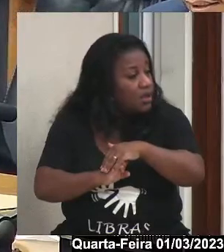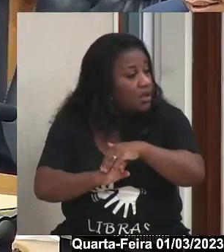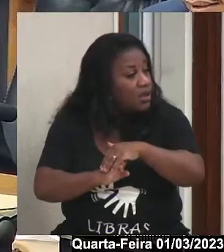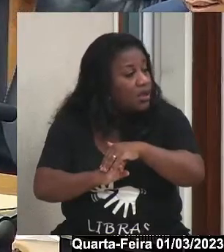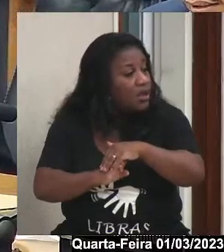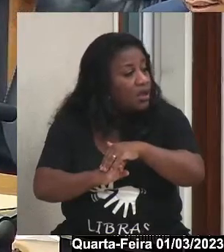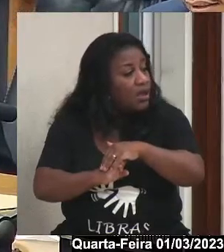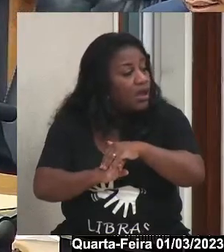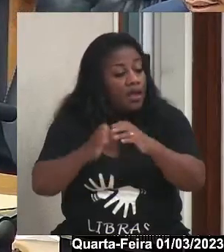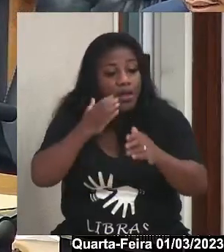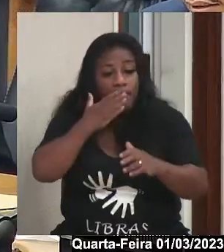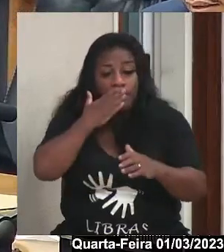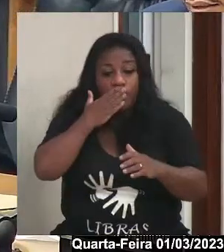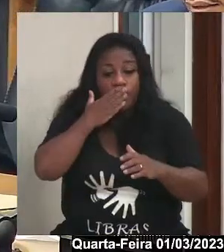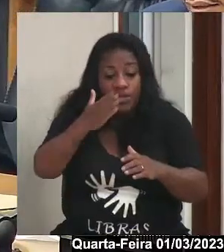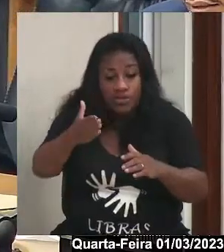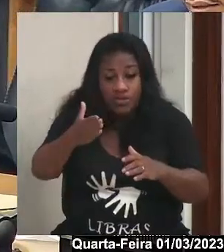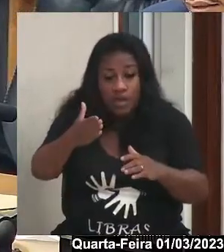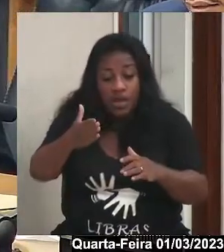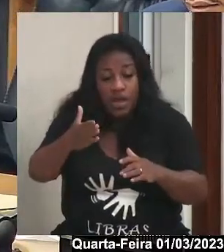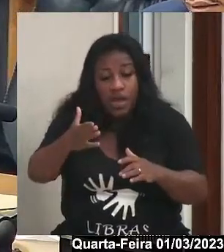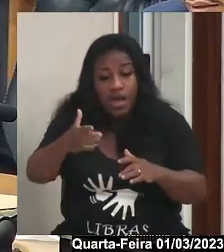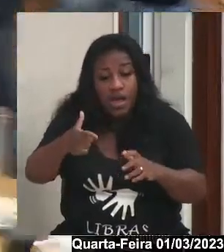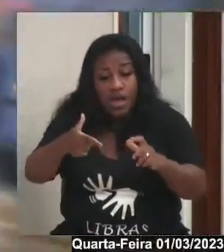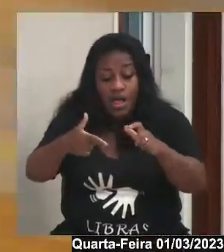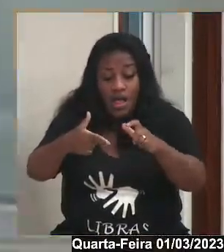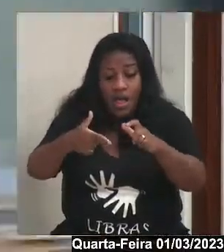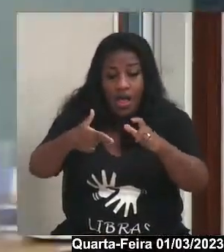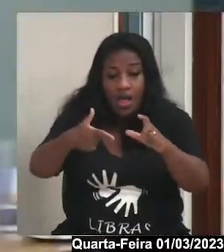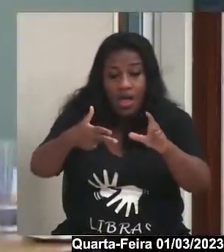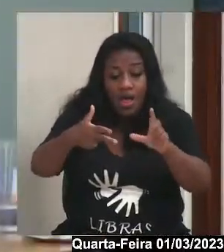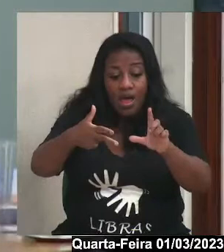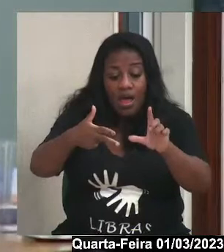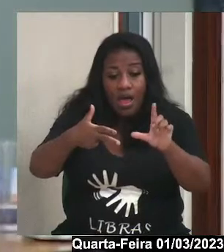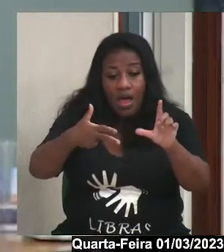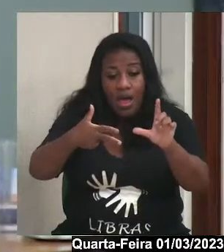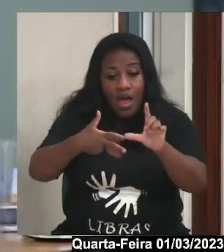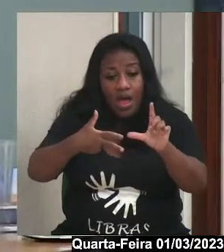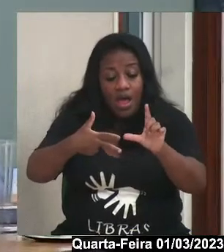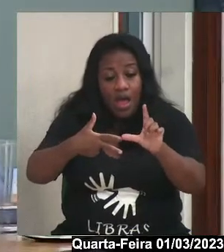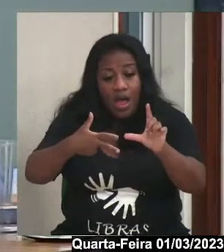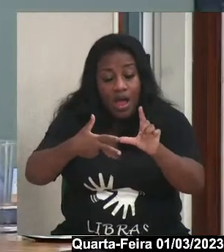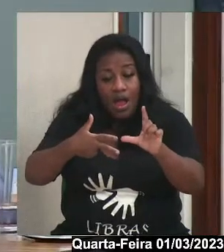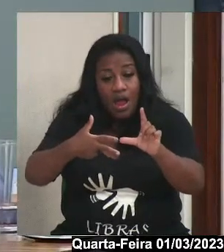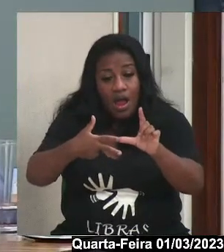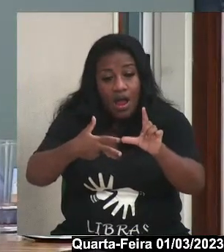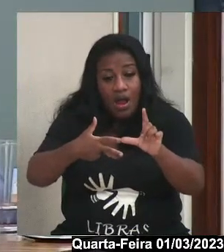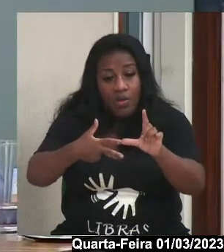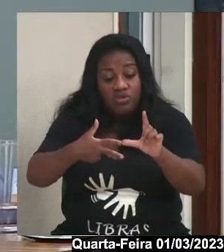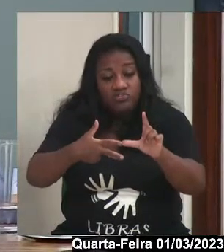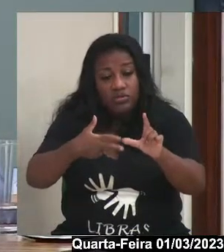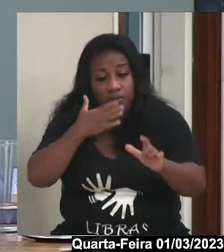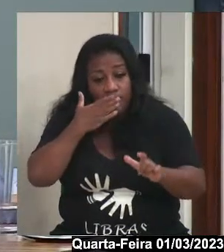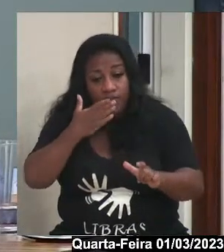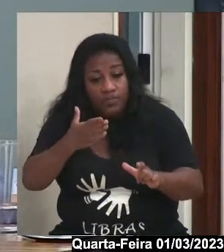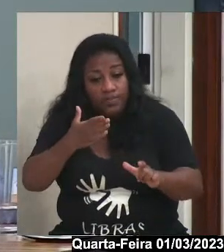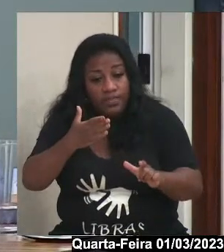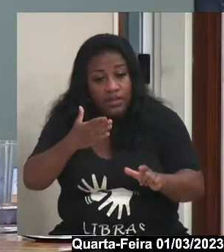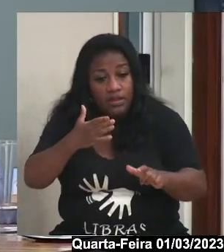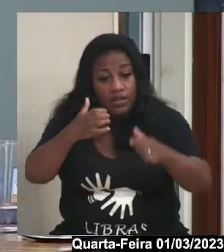ao legislativo da diretoria da casa que protocole esse ofício com urgência, pedindo as devidas